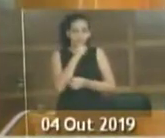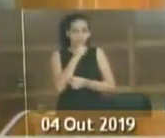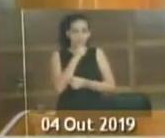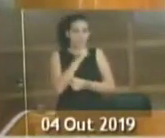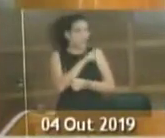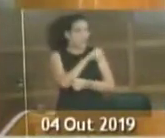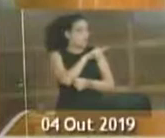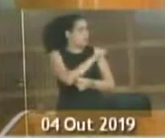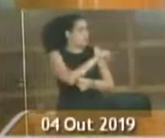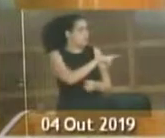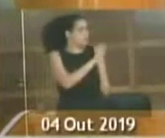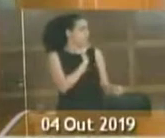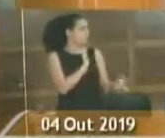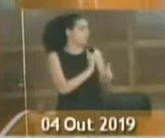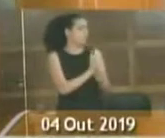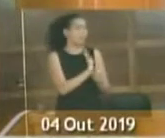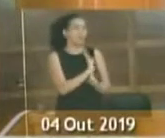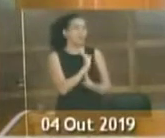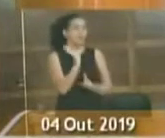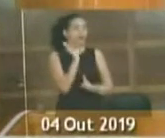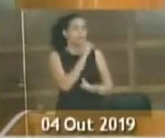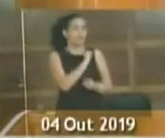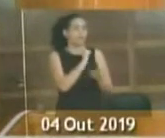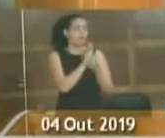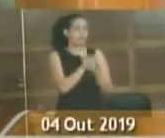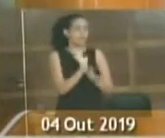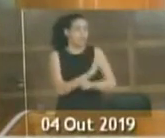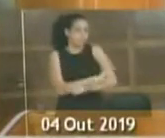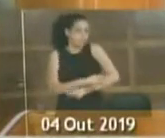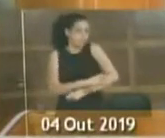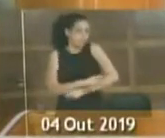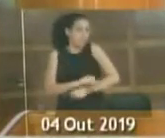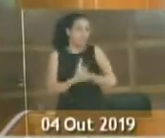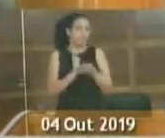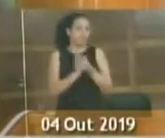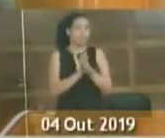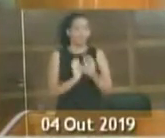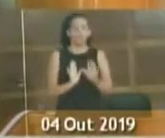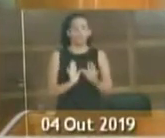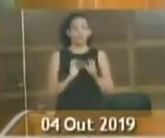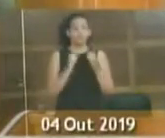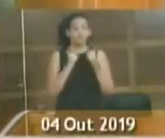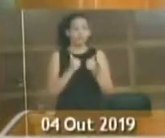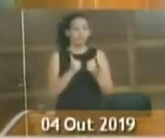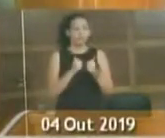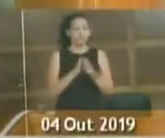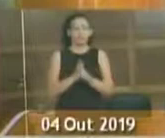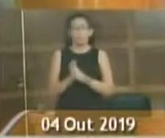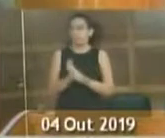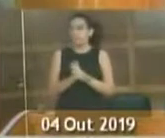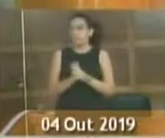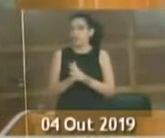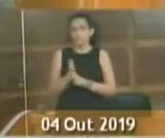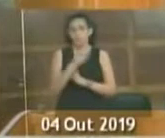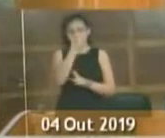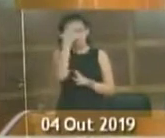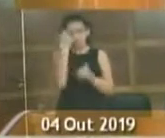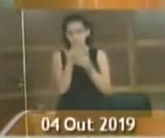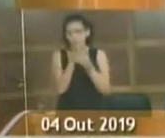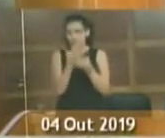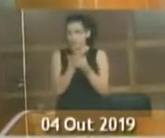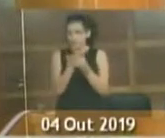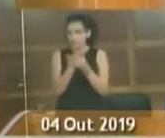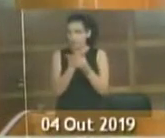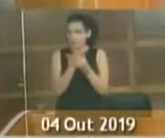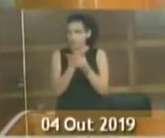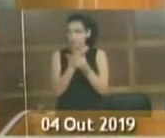foi batata. O coça-coça acabou. Até hoje ele está super bem. Então é isso. É uma pessoa que estuda bastante...